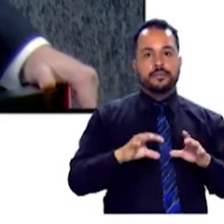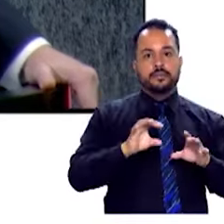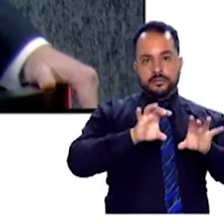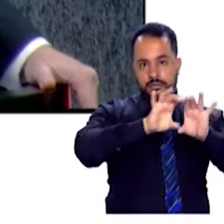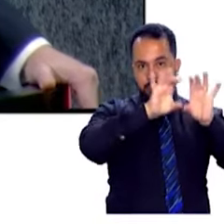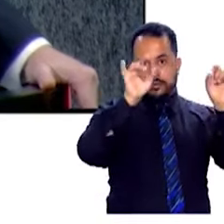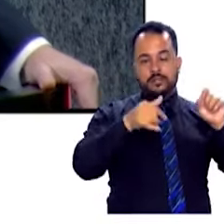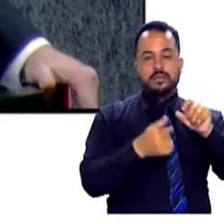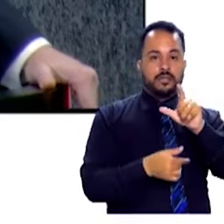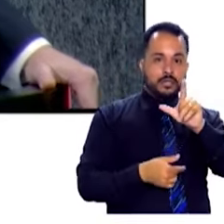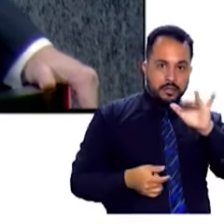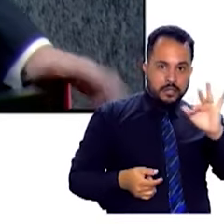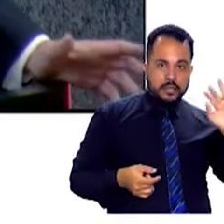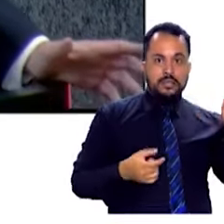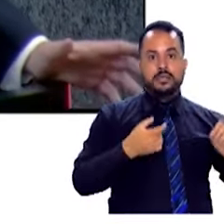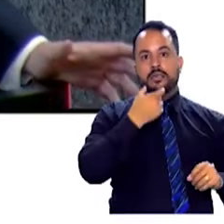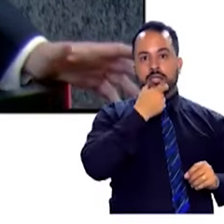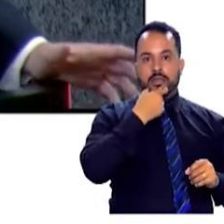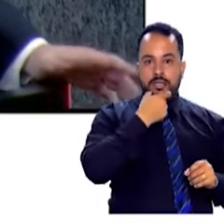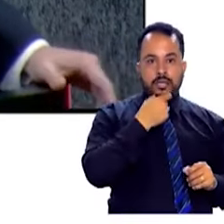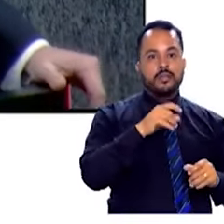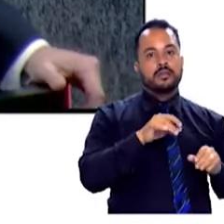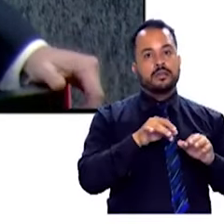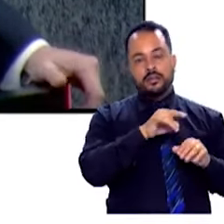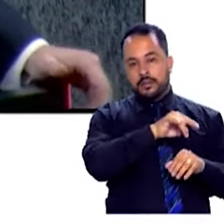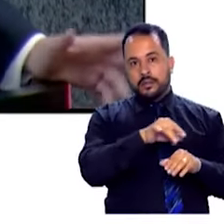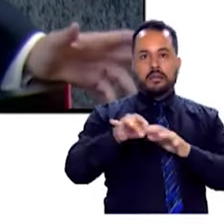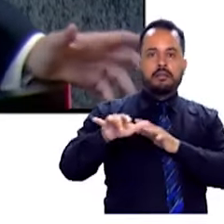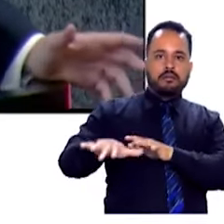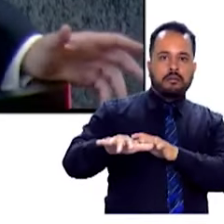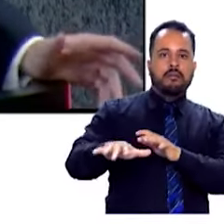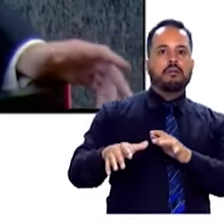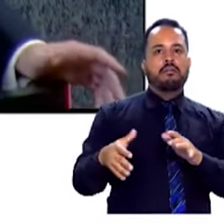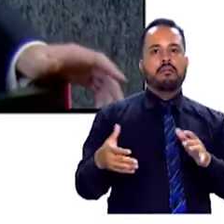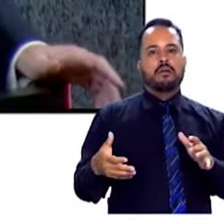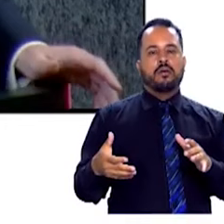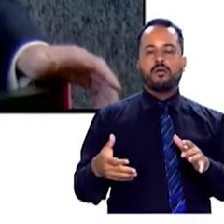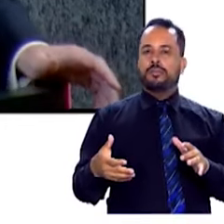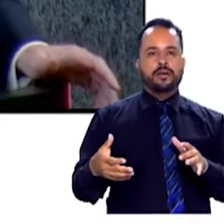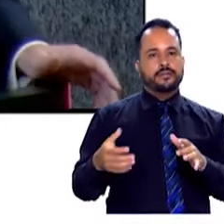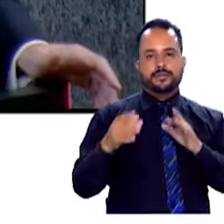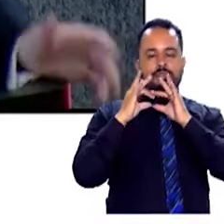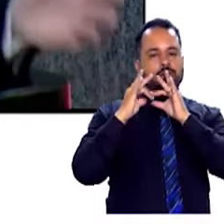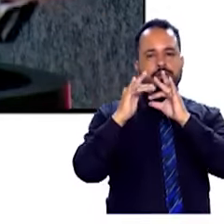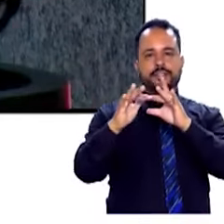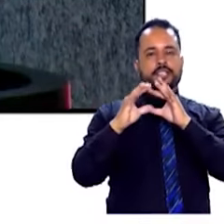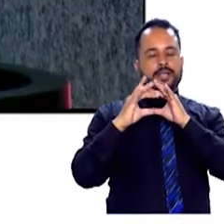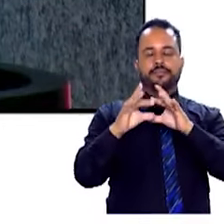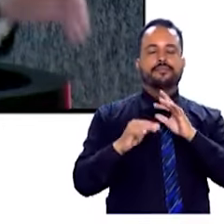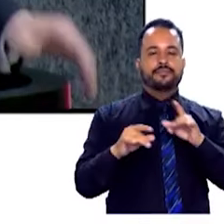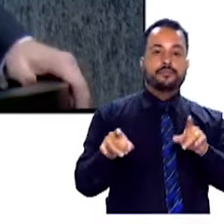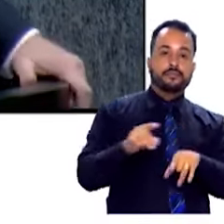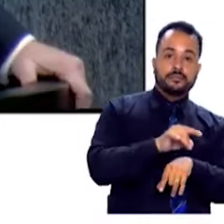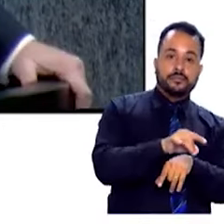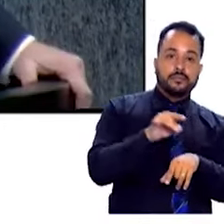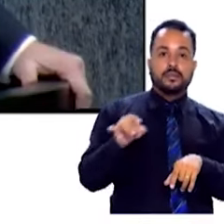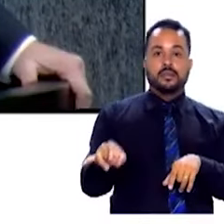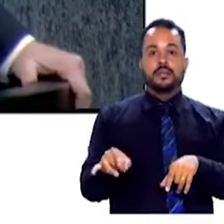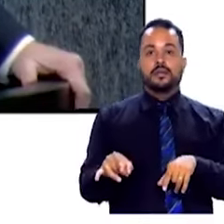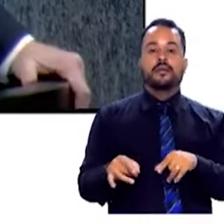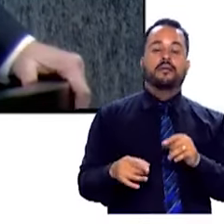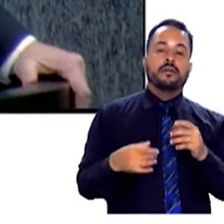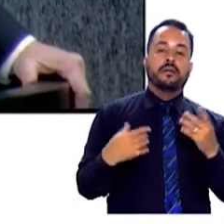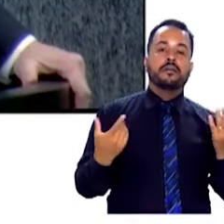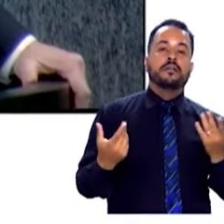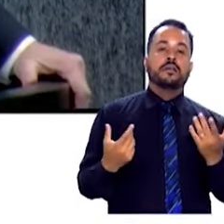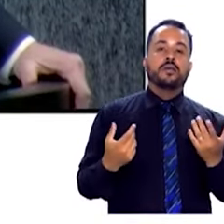Elizabeth II da Inglaterra e Elizabeth I da Escócia porque ela não teve uma elizabe antes na Escócia H foi a